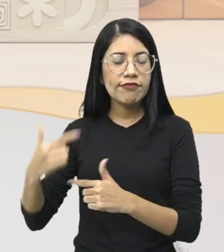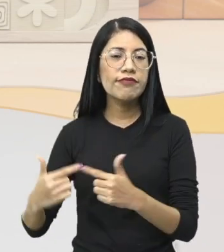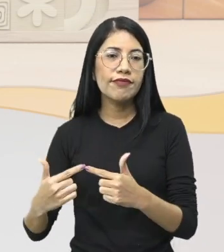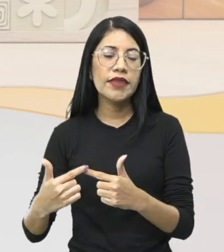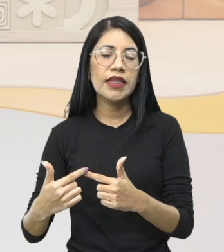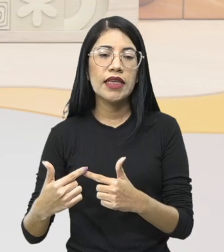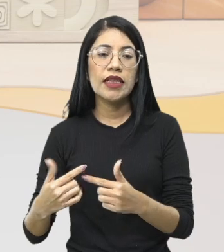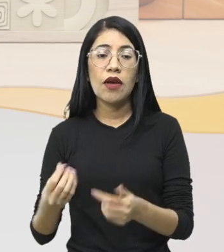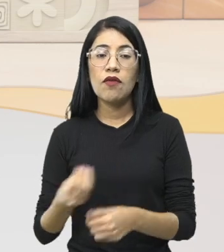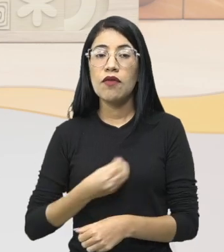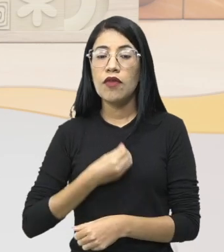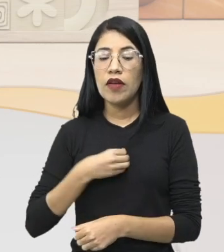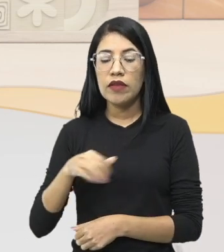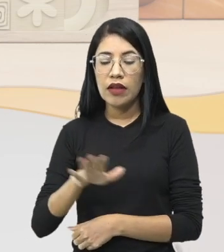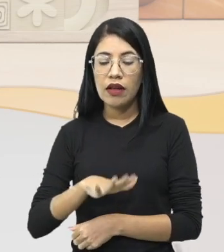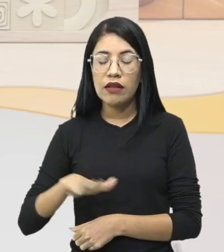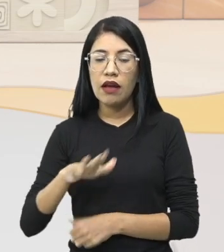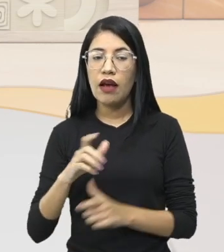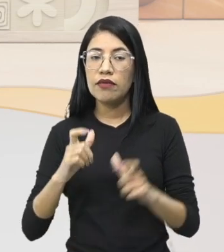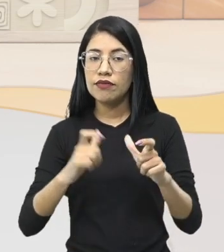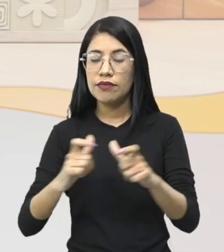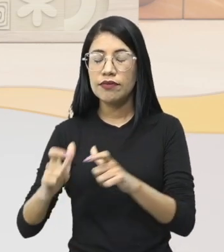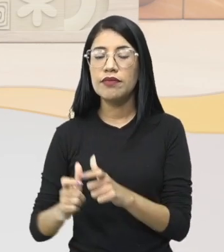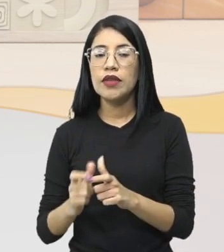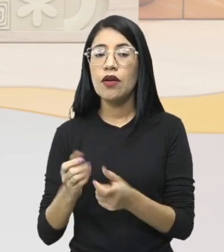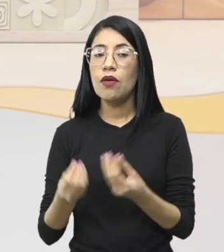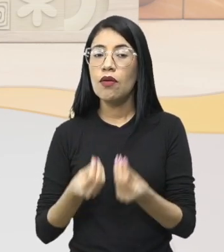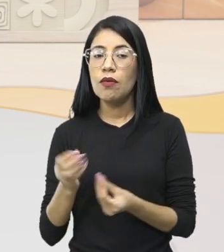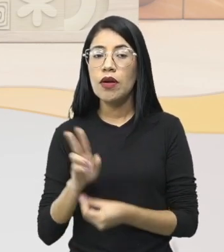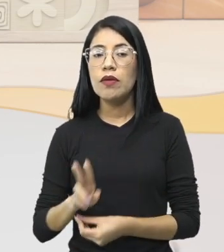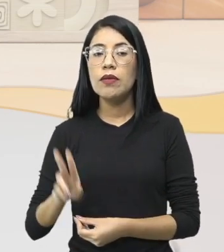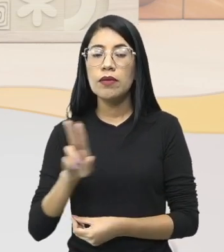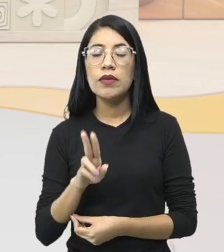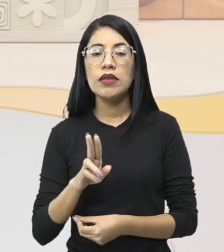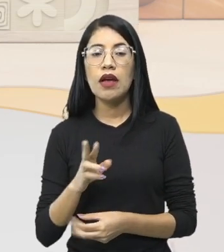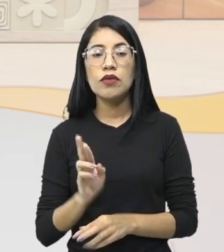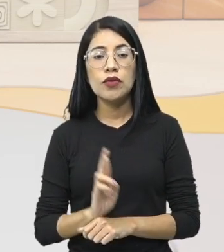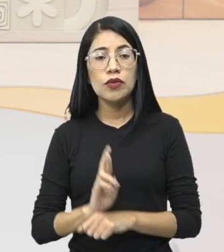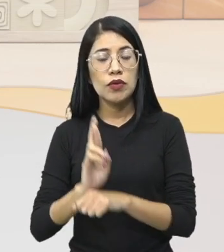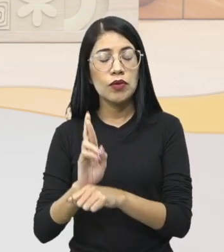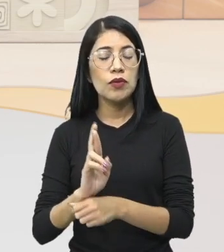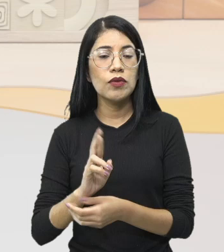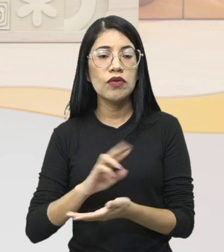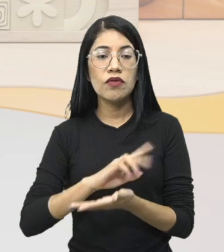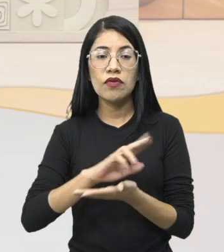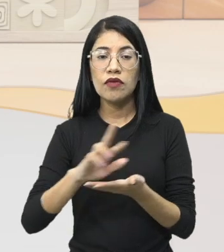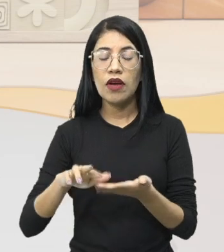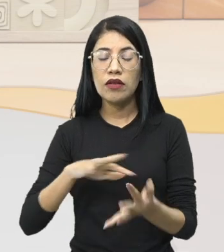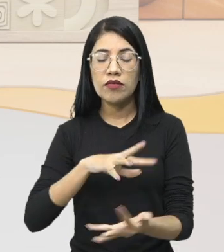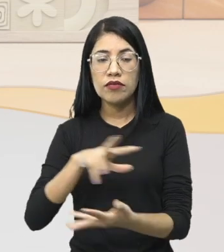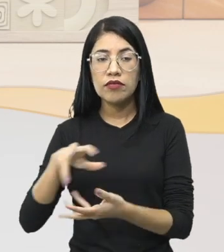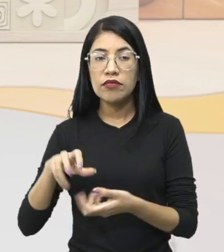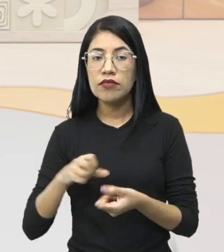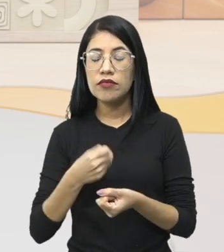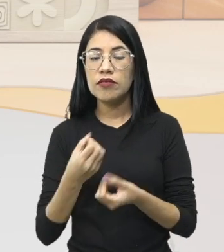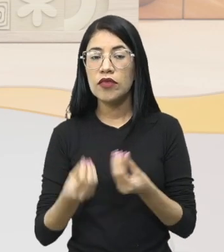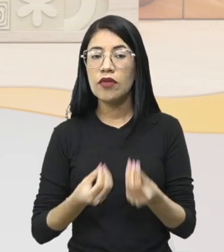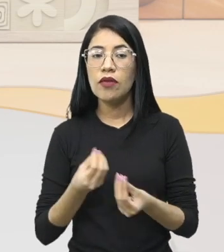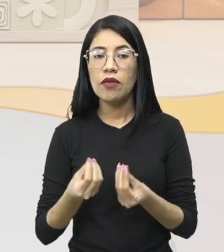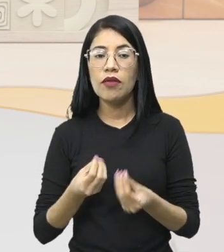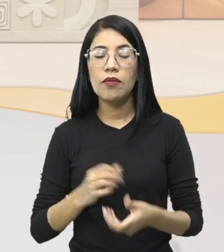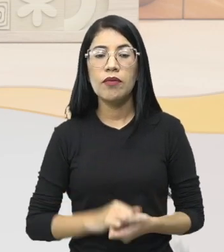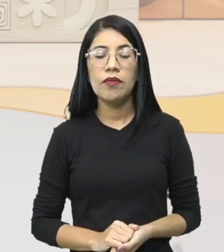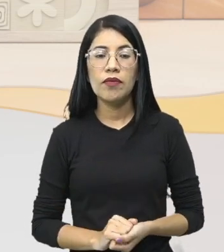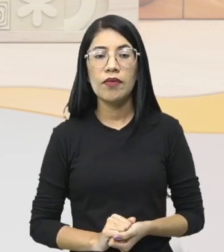estão presentes dentro dessas unidades, elas utilizam ali aqueles recursos de forma sustentável, né? De forma